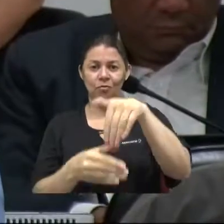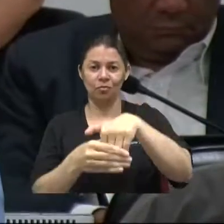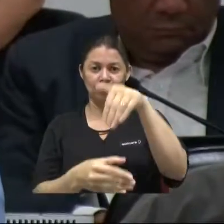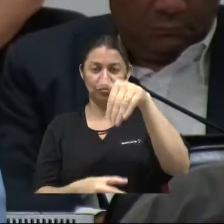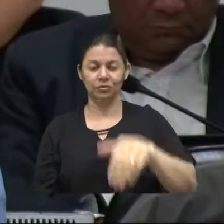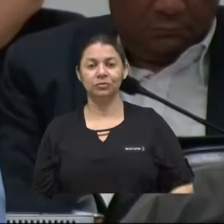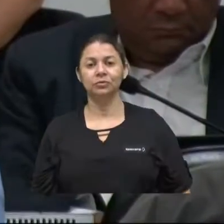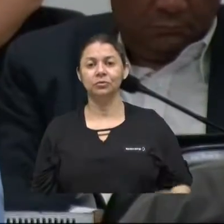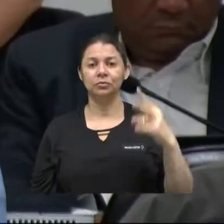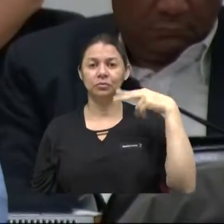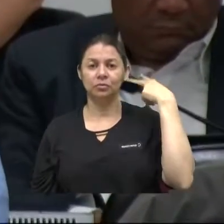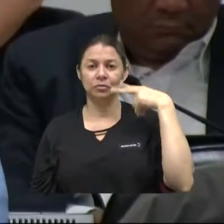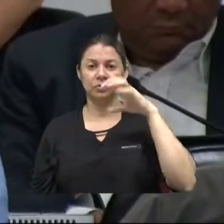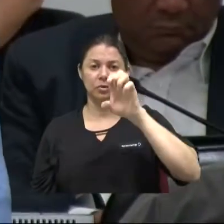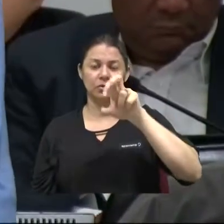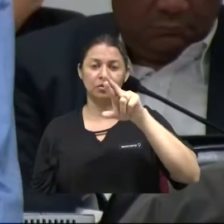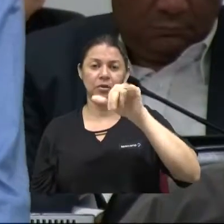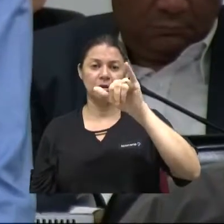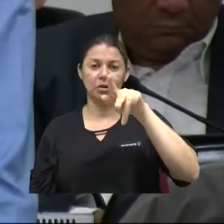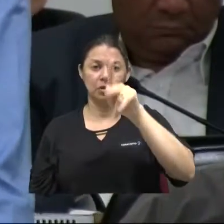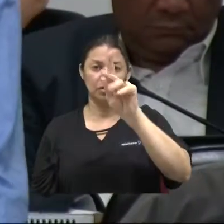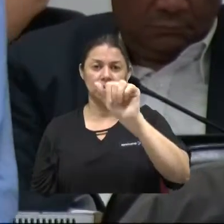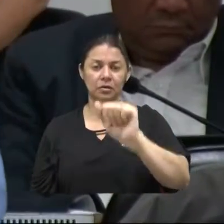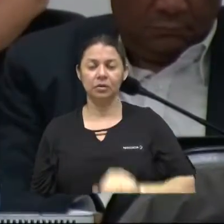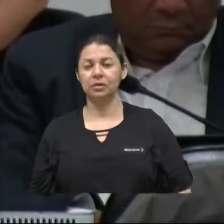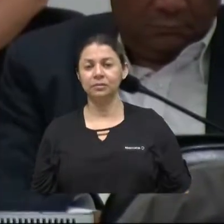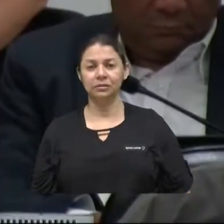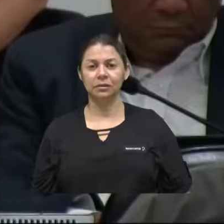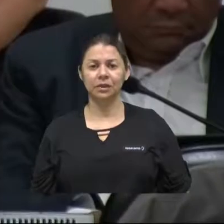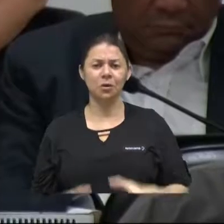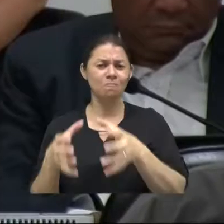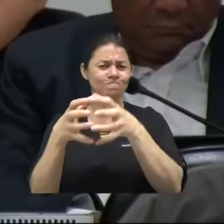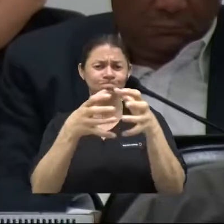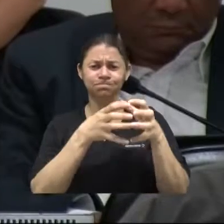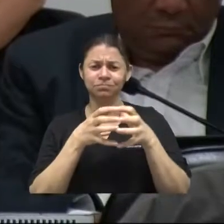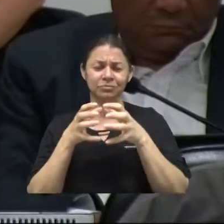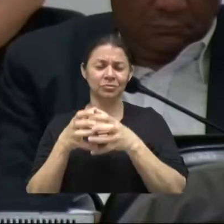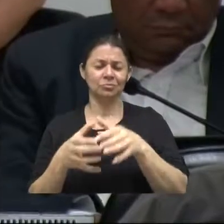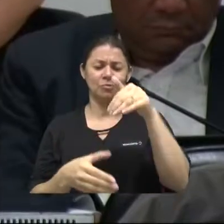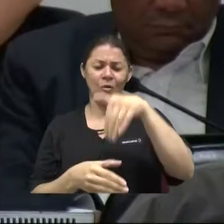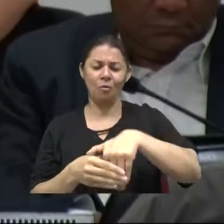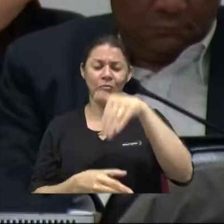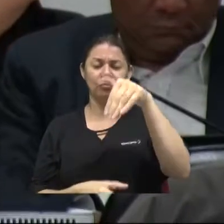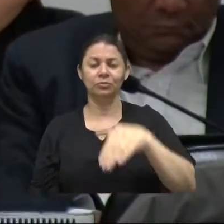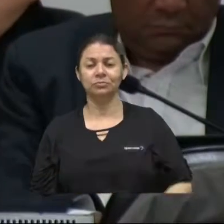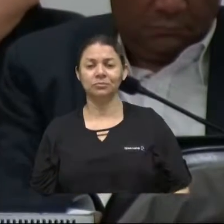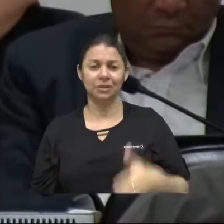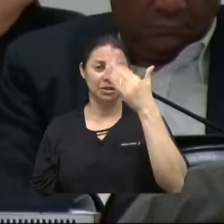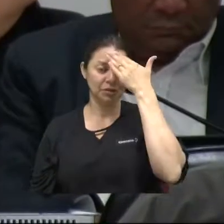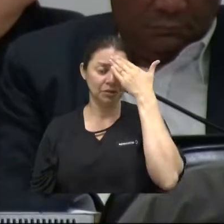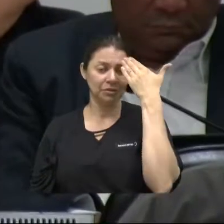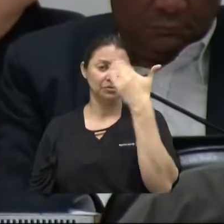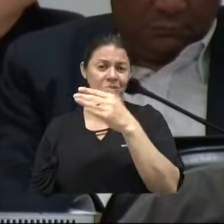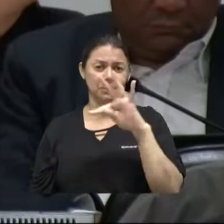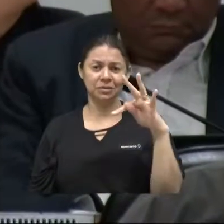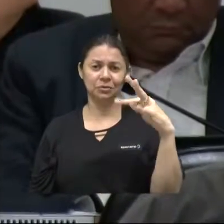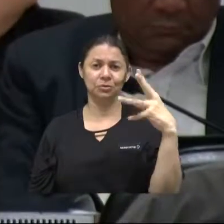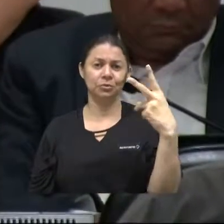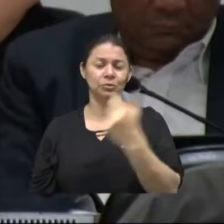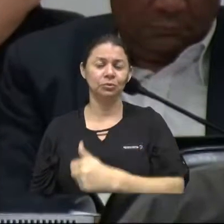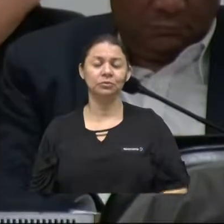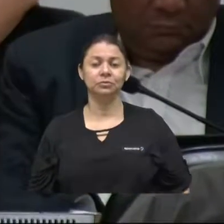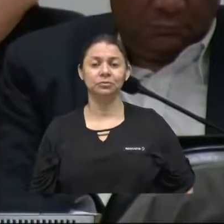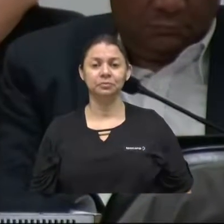Vereadora Érica Tanque, vereador Zé Damix, vereadora Mayra, vereador Rafael, Mirdo Lange, vereadora Lu,